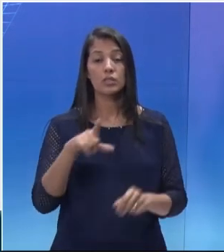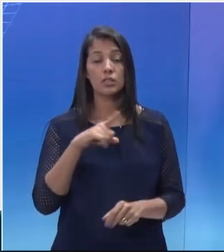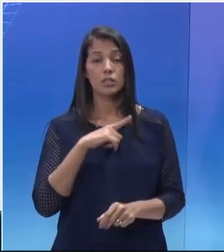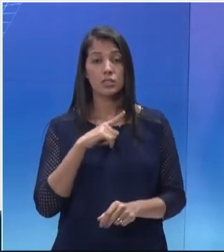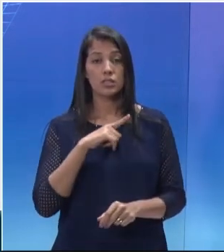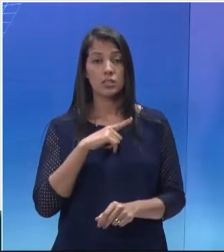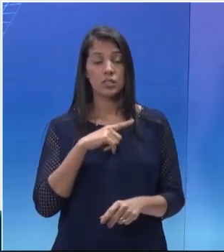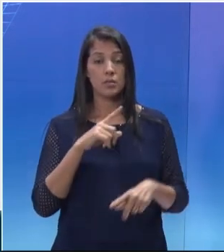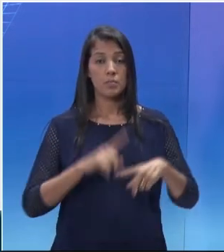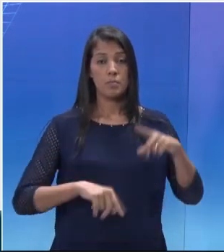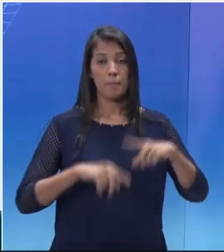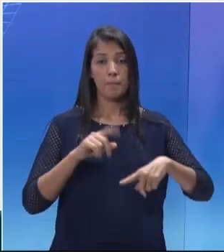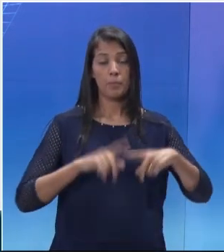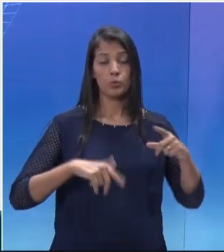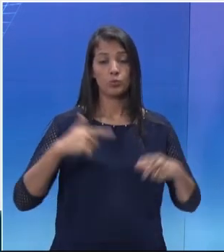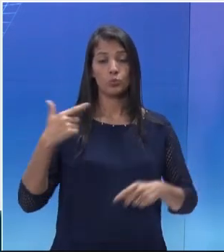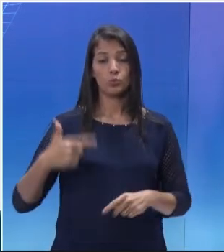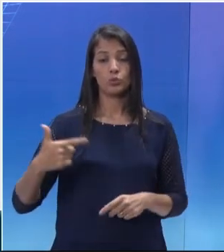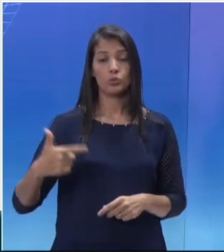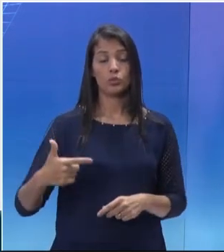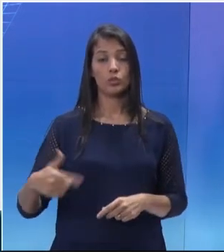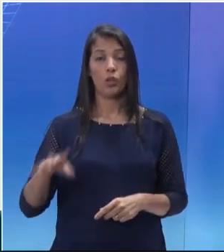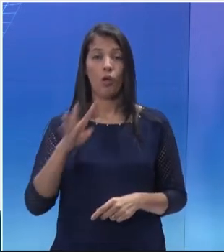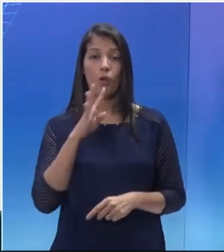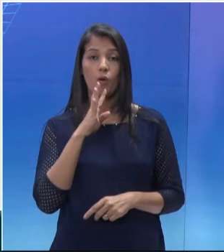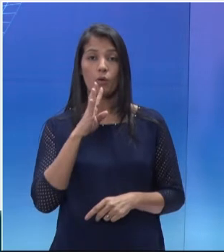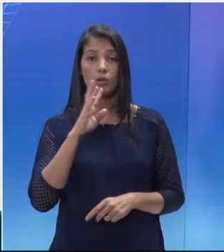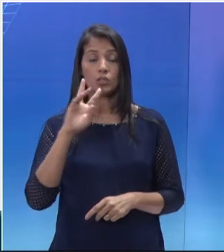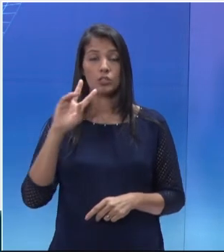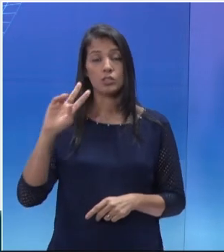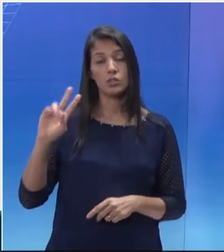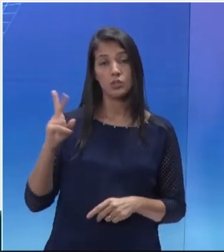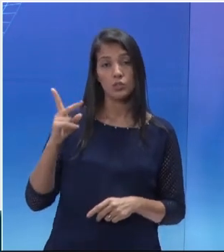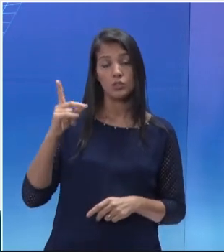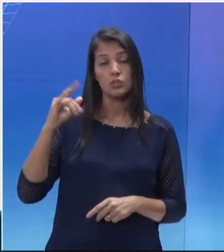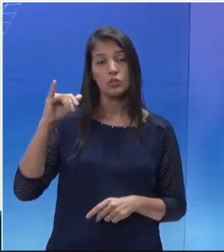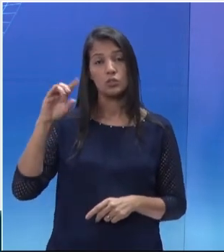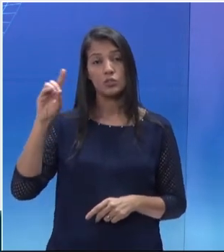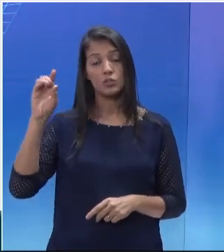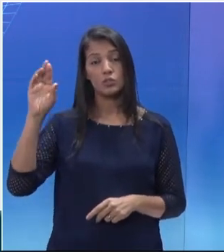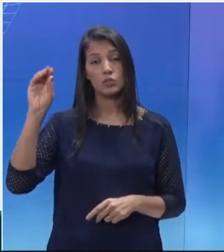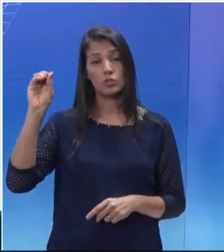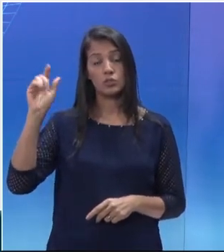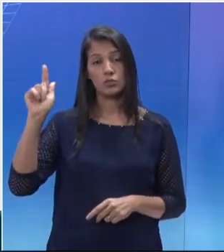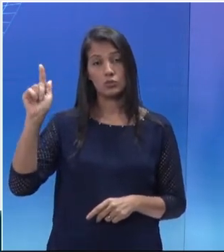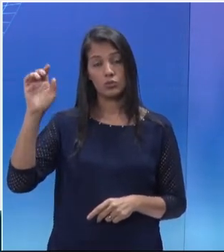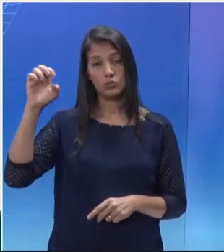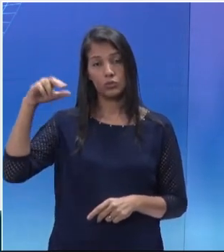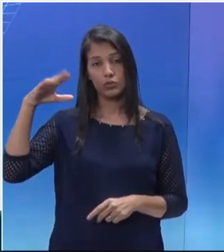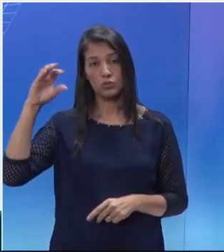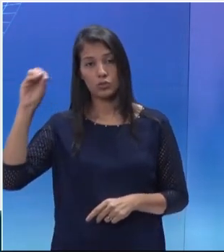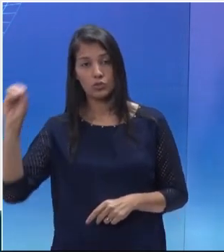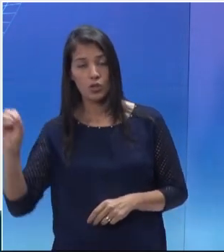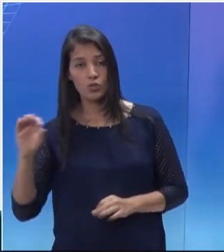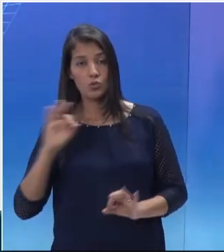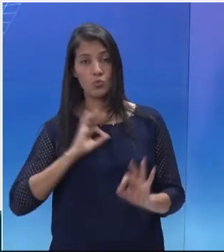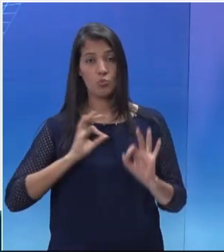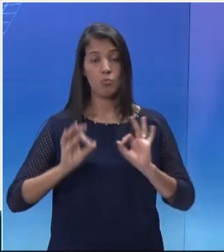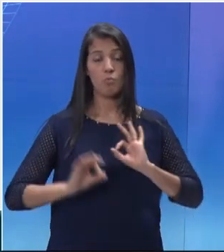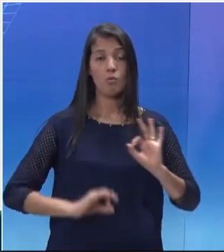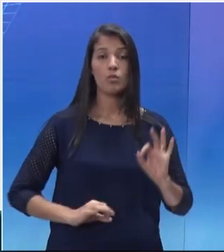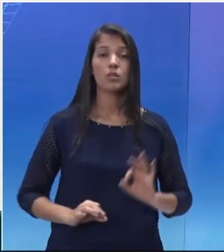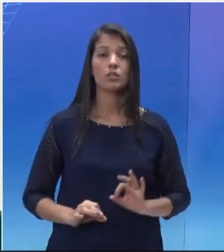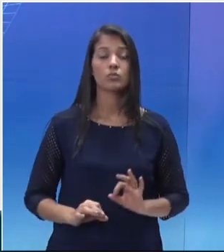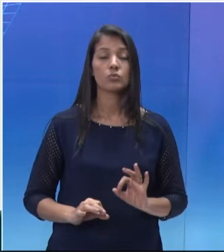quem sobrou aqui, novamente, foi o nosso produto secundário, conhecido como hidrogênio molecular.